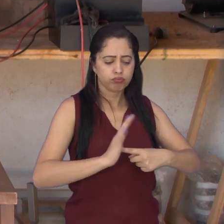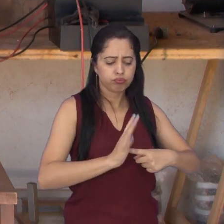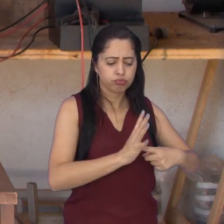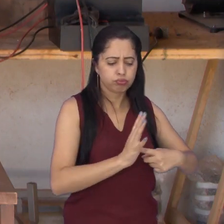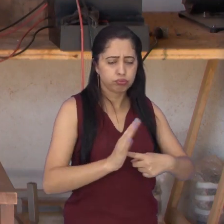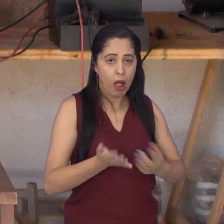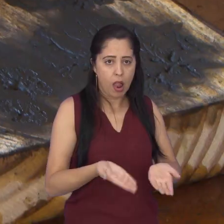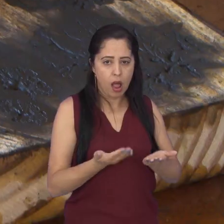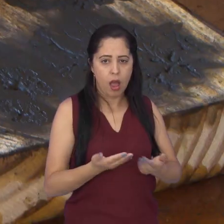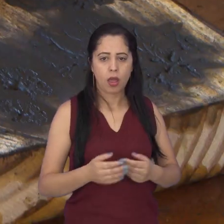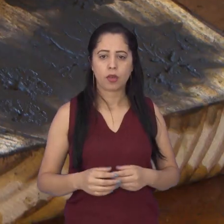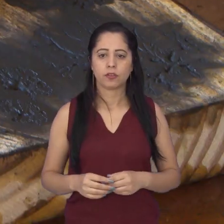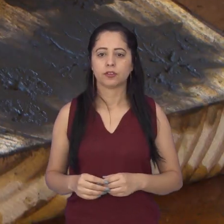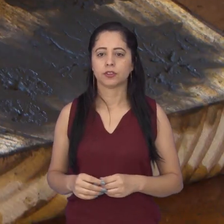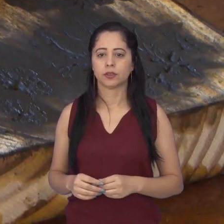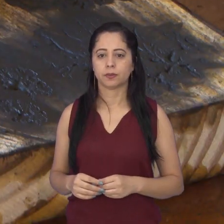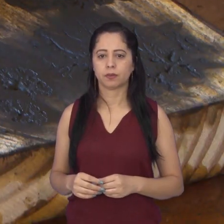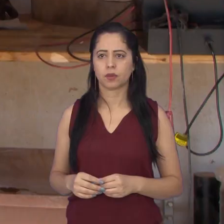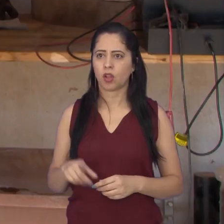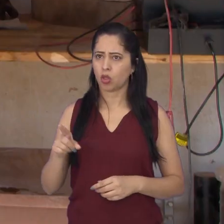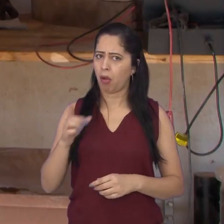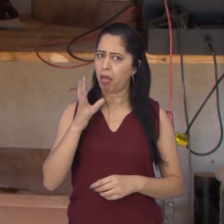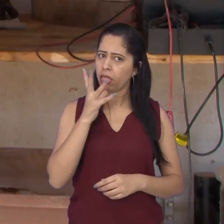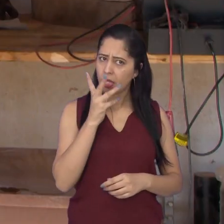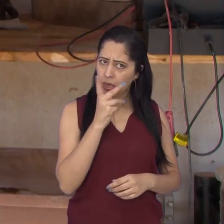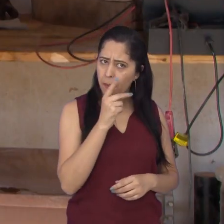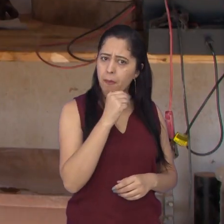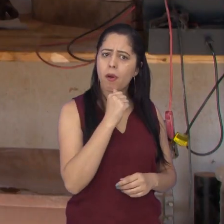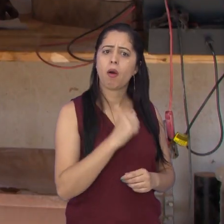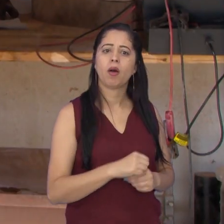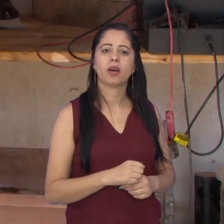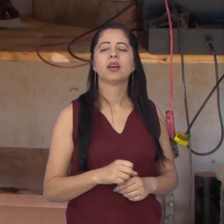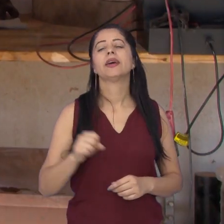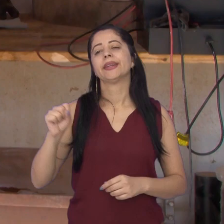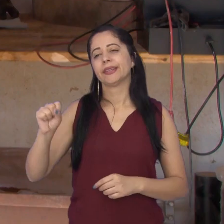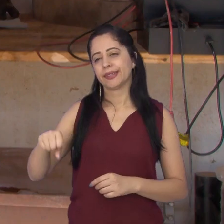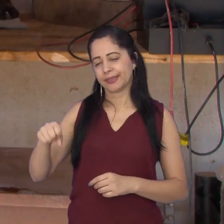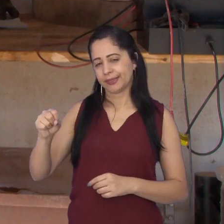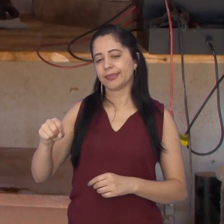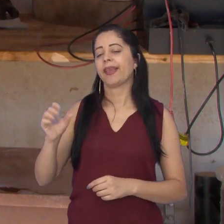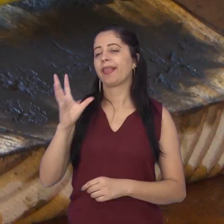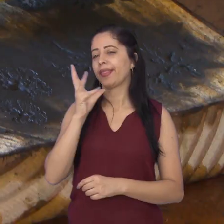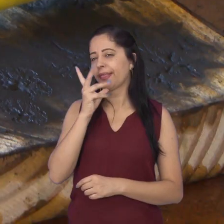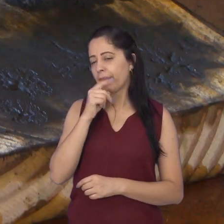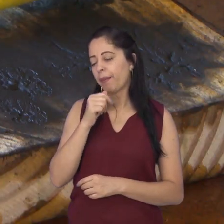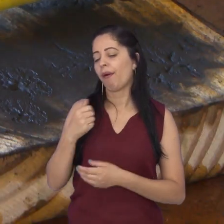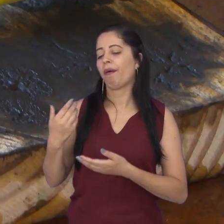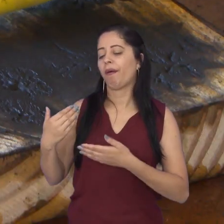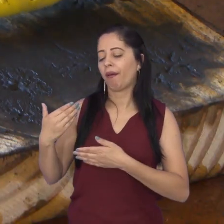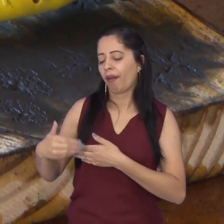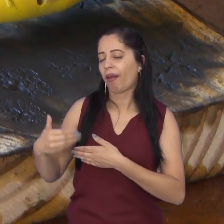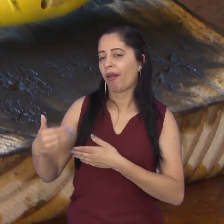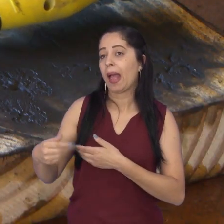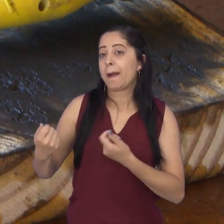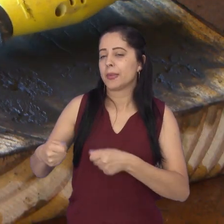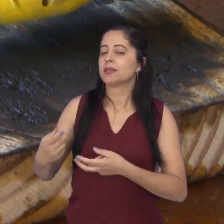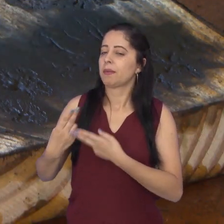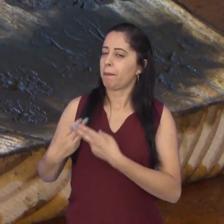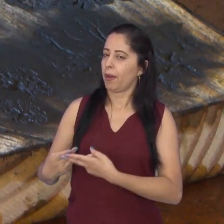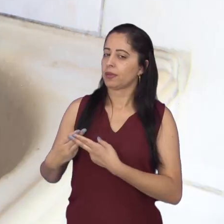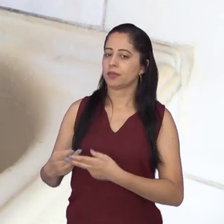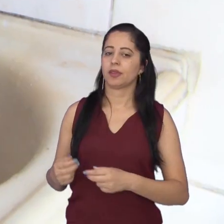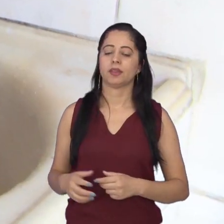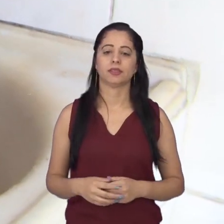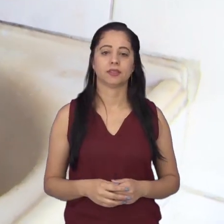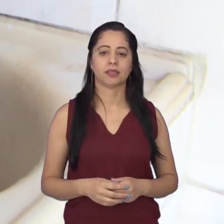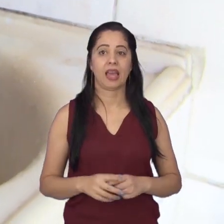carvão. Nossa, mas aí você demora bastante, né, pra passar. Ó, até É um processo bem minucioso, né?